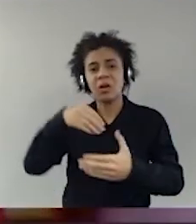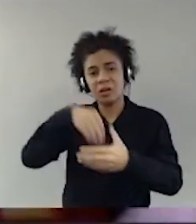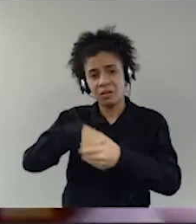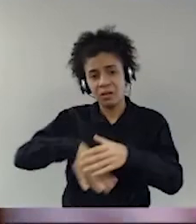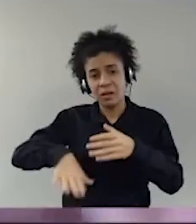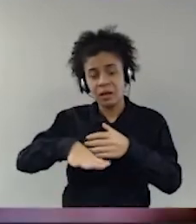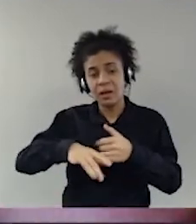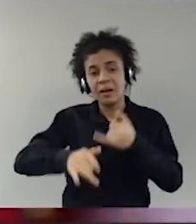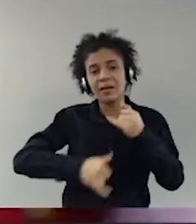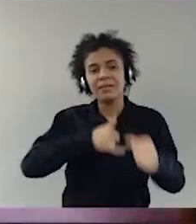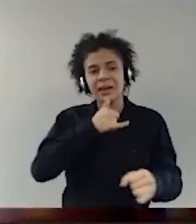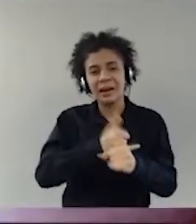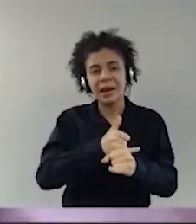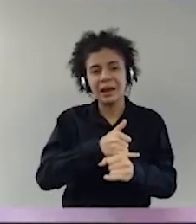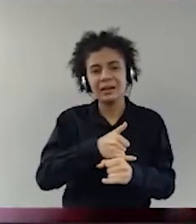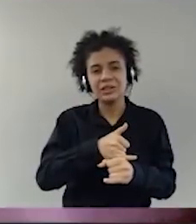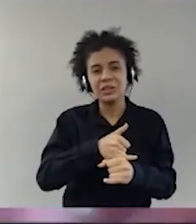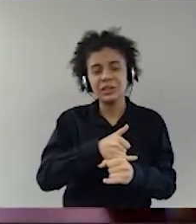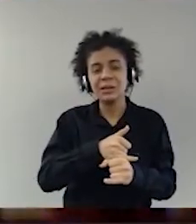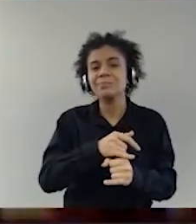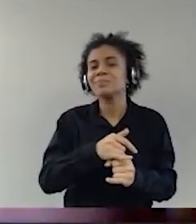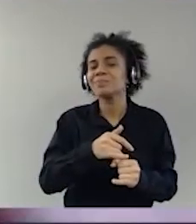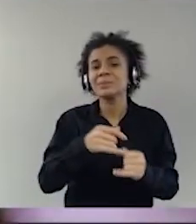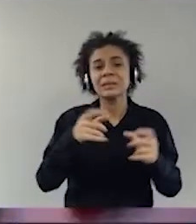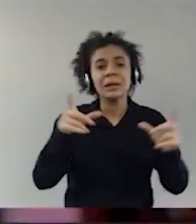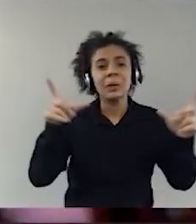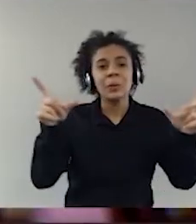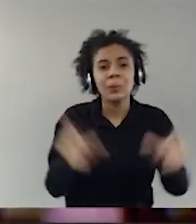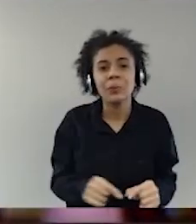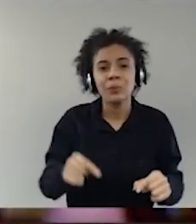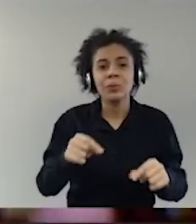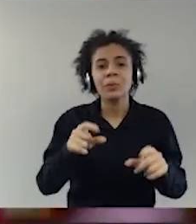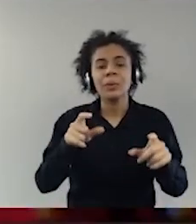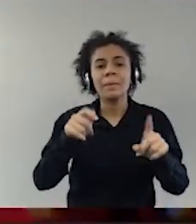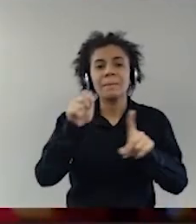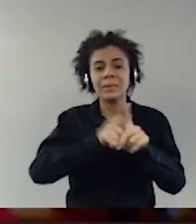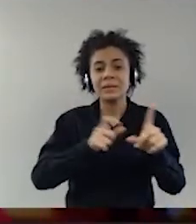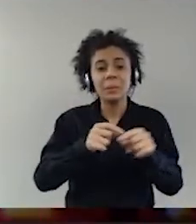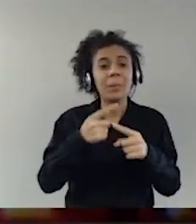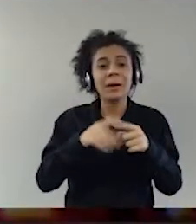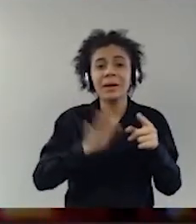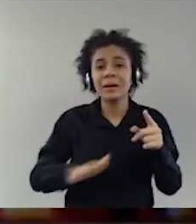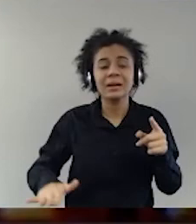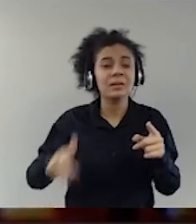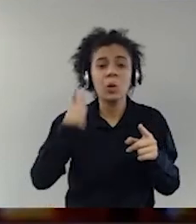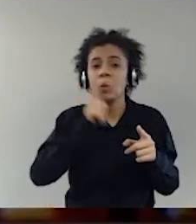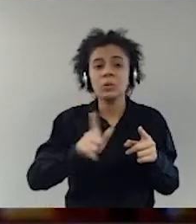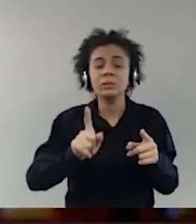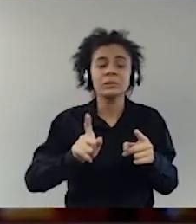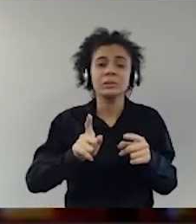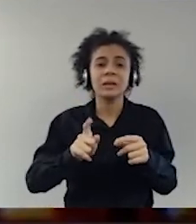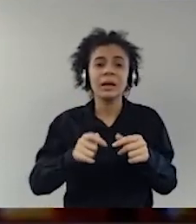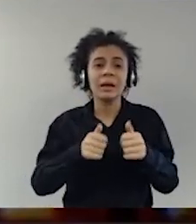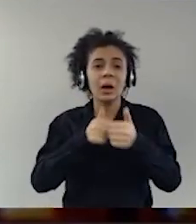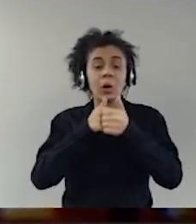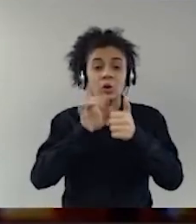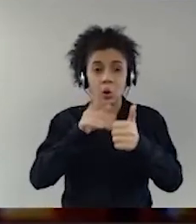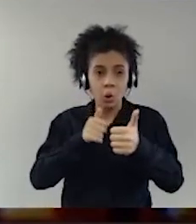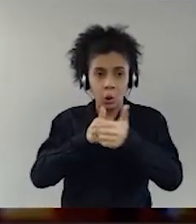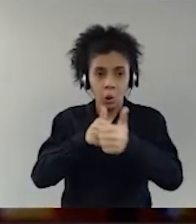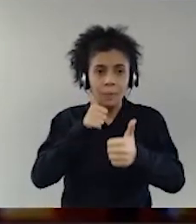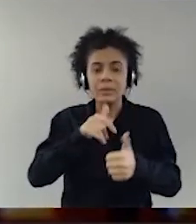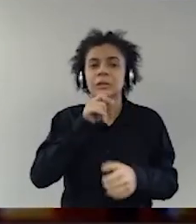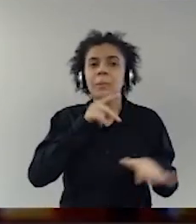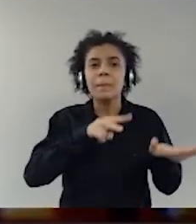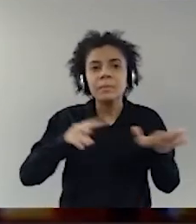o pacote de dados ele deveria realmente esgotar ali nos primeiros dias do mês, porque as crianças conseguiam acompanhar nos primeiros dias do mês e do